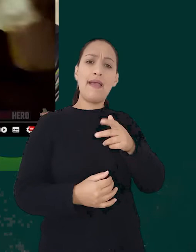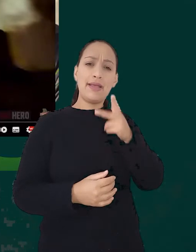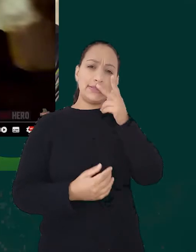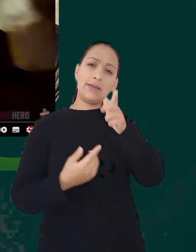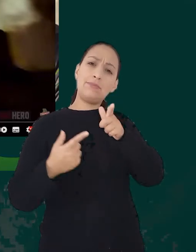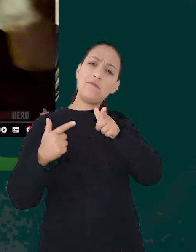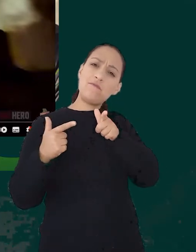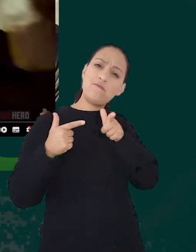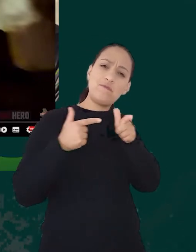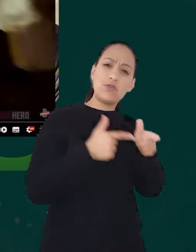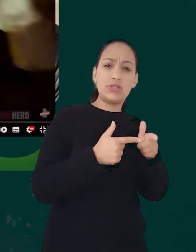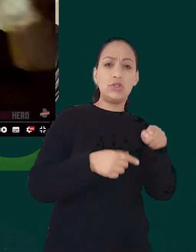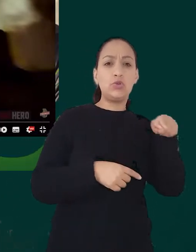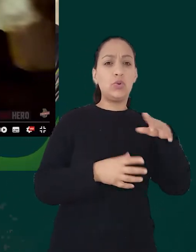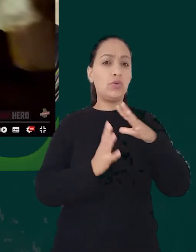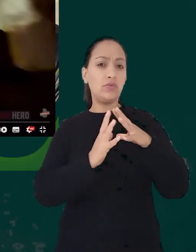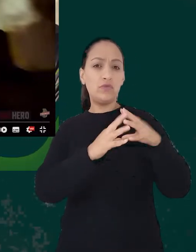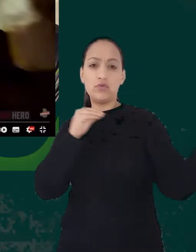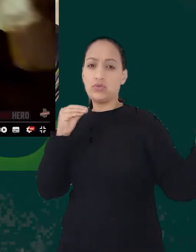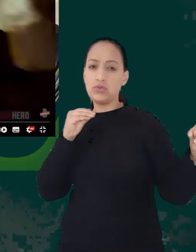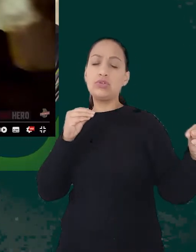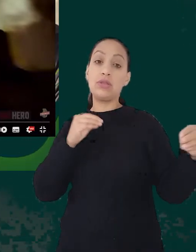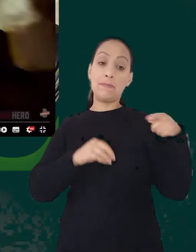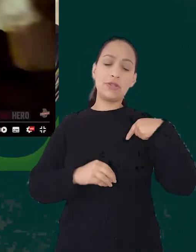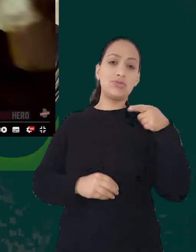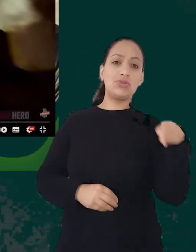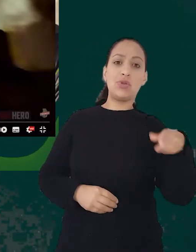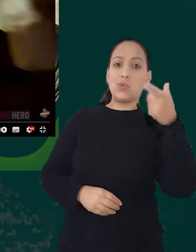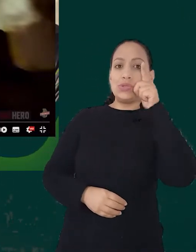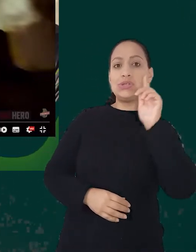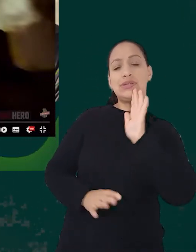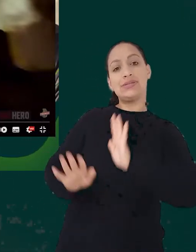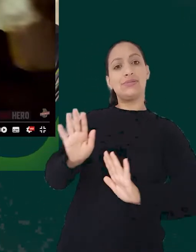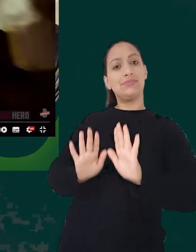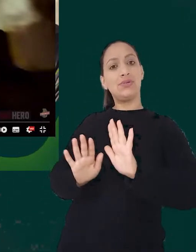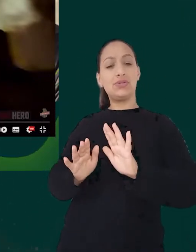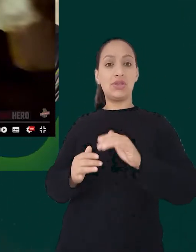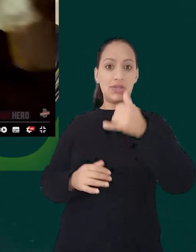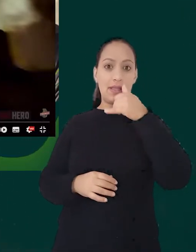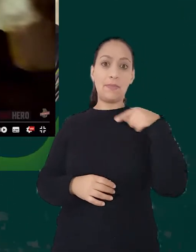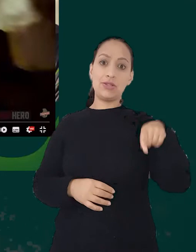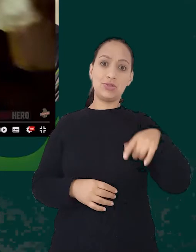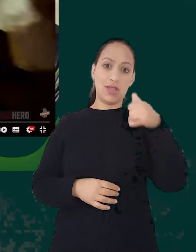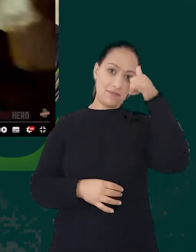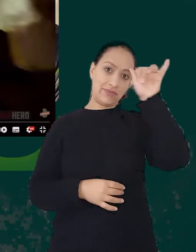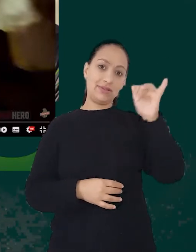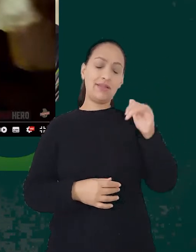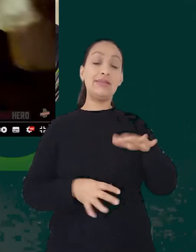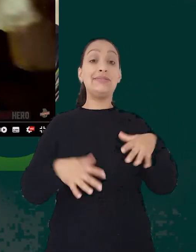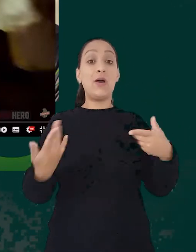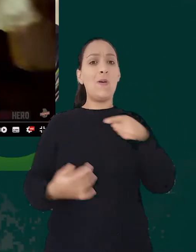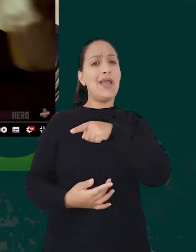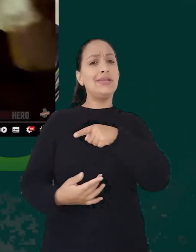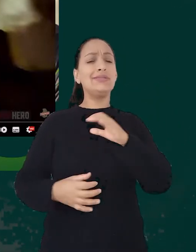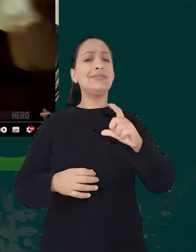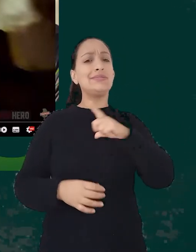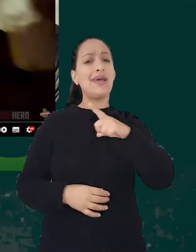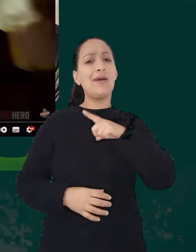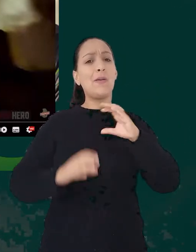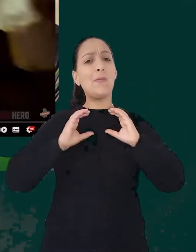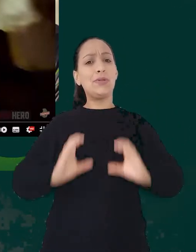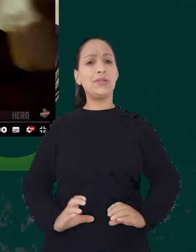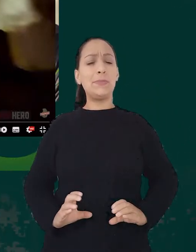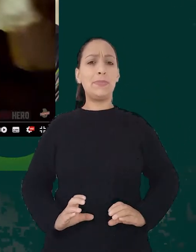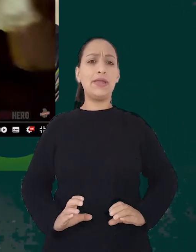de repente a tu evadir para que tu possa te proteger. Então eles têm comportamentos que eles tentam perceber